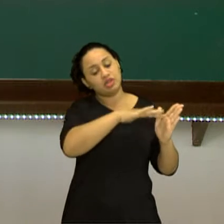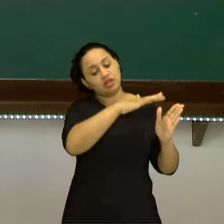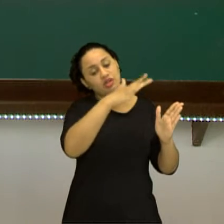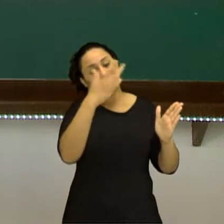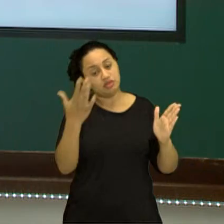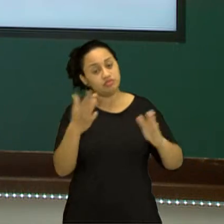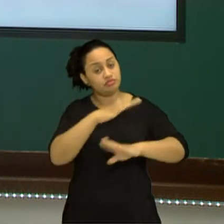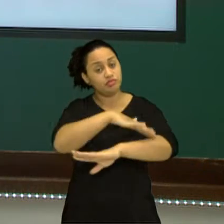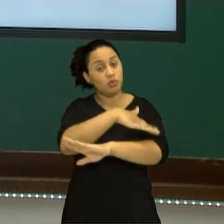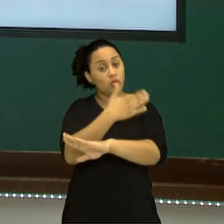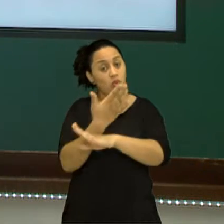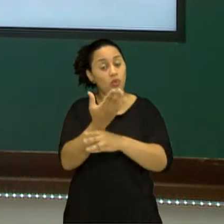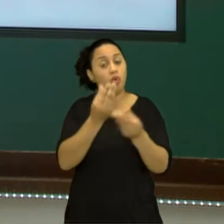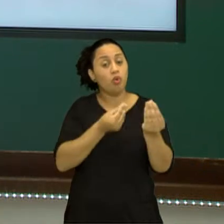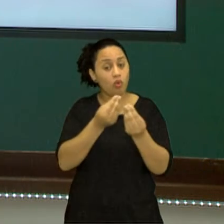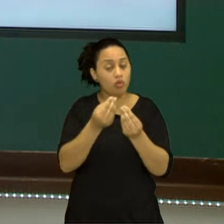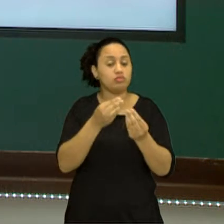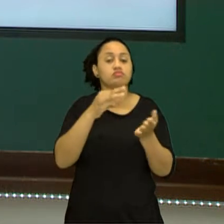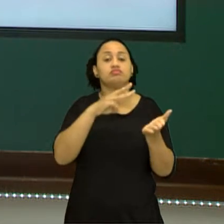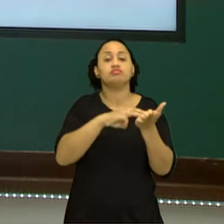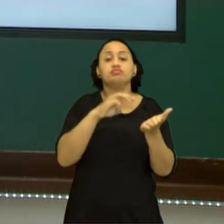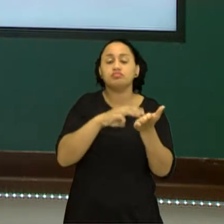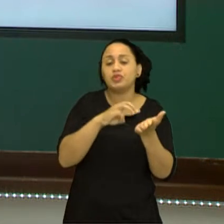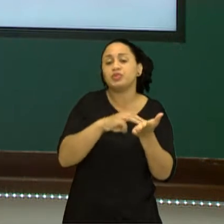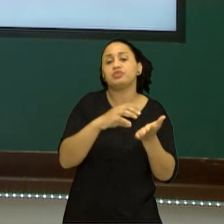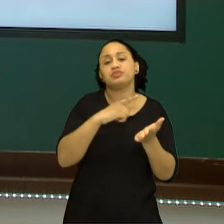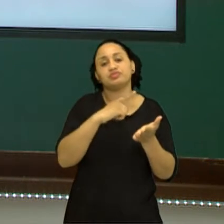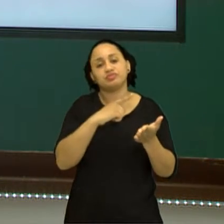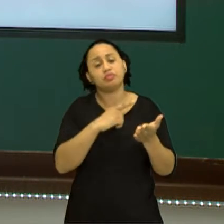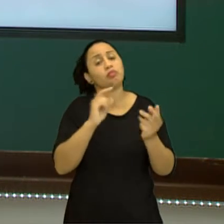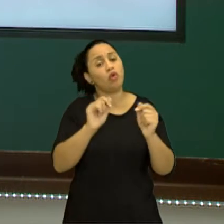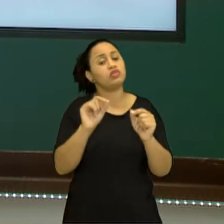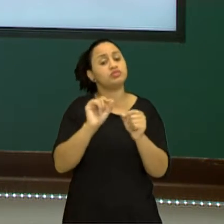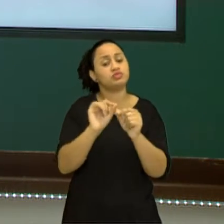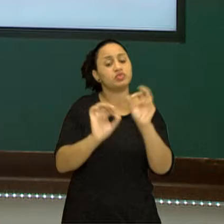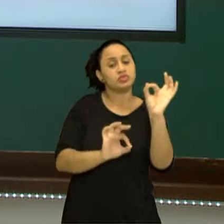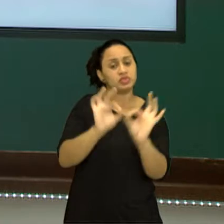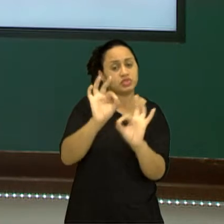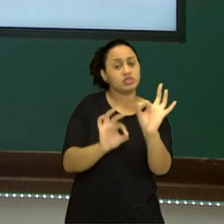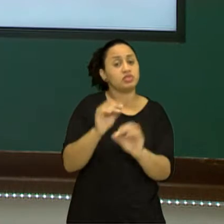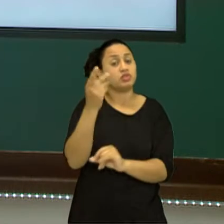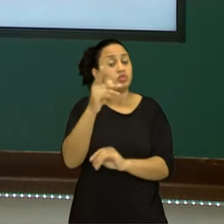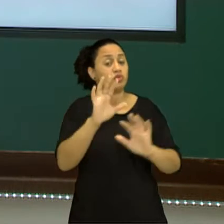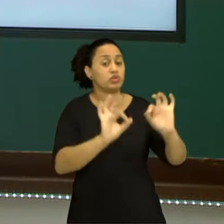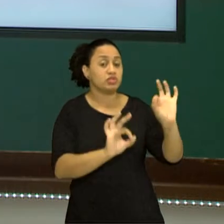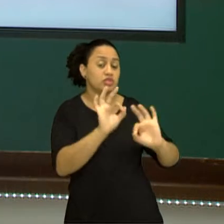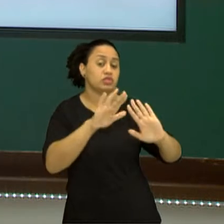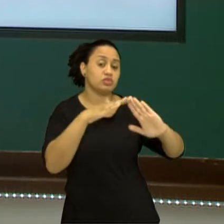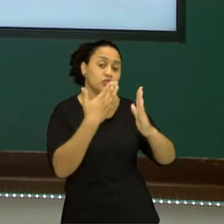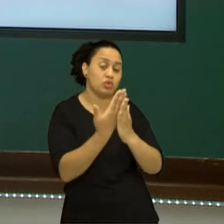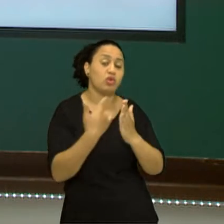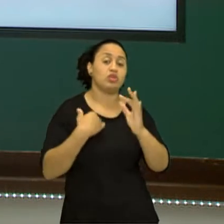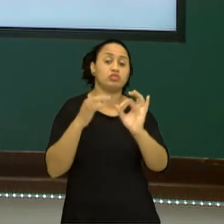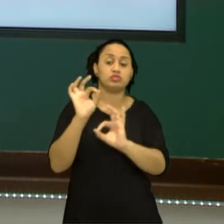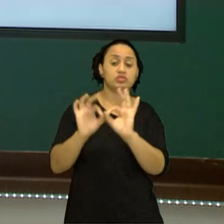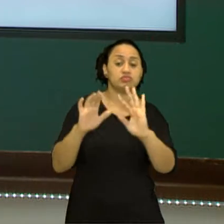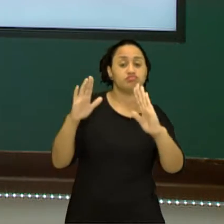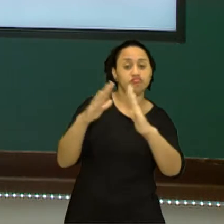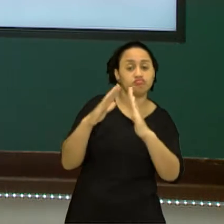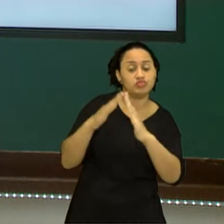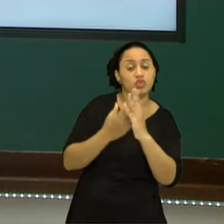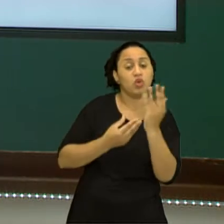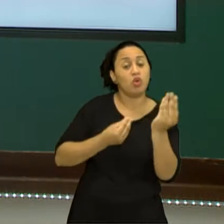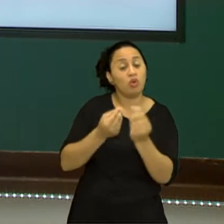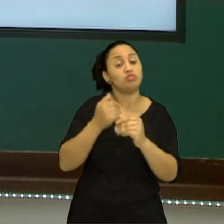uma metodologia, né, e ela pode ser aplicada aí nas organizações, na sua rotina escolar, na sua rotina em casa, né,